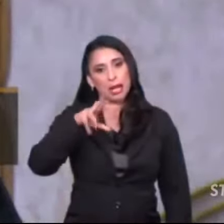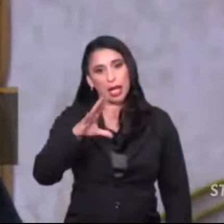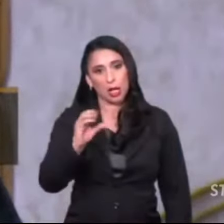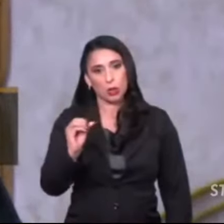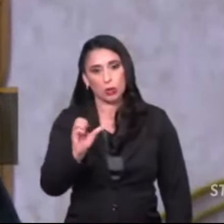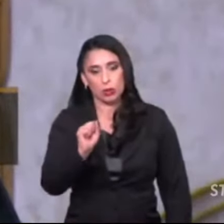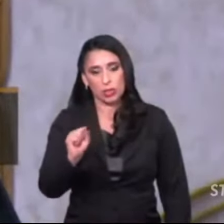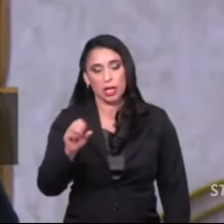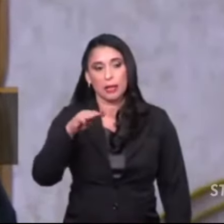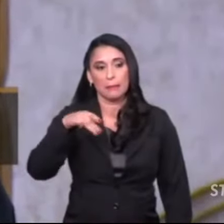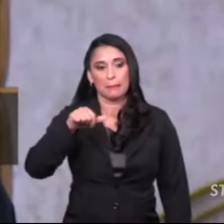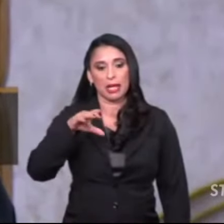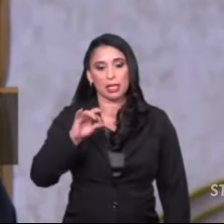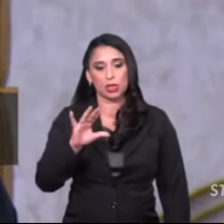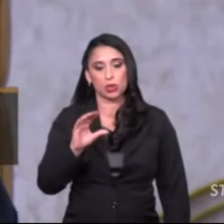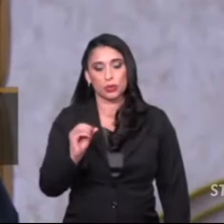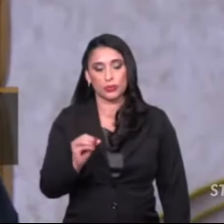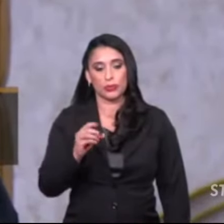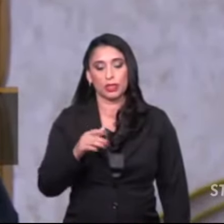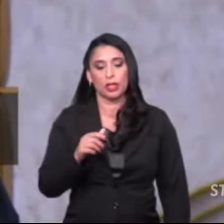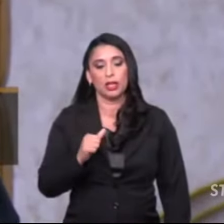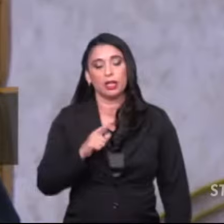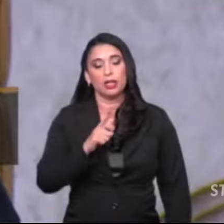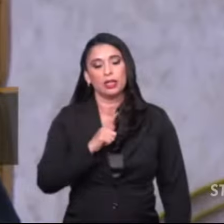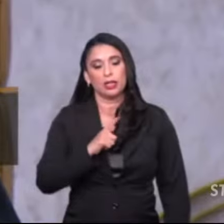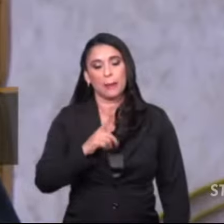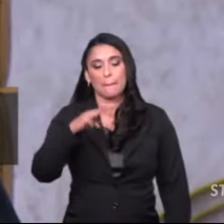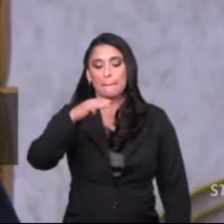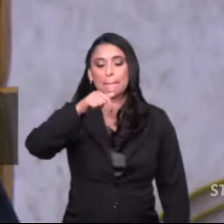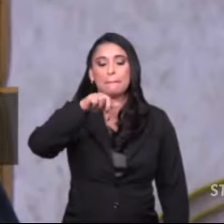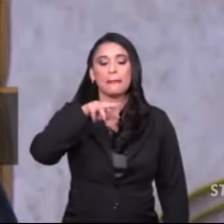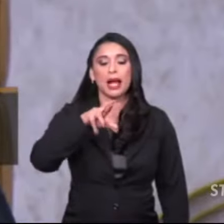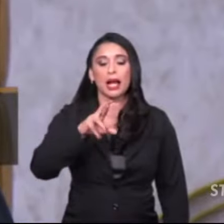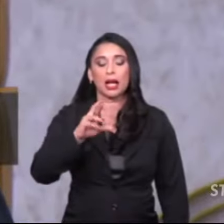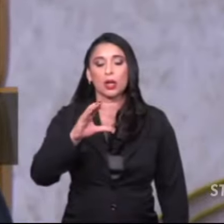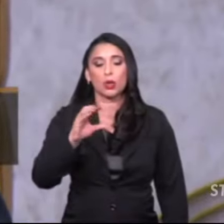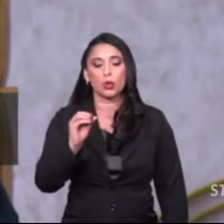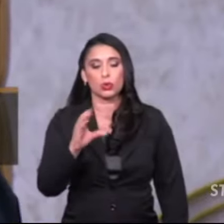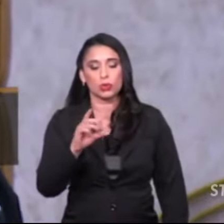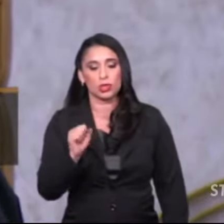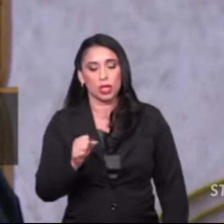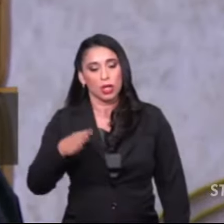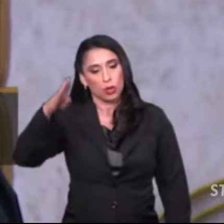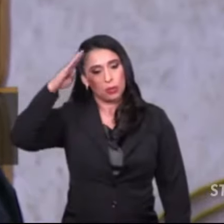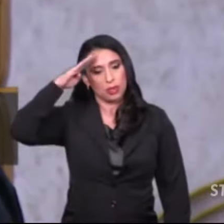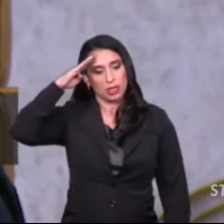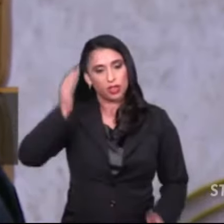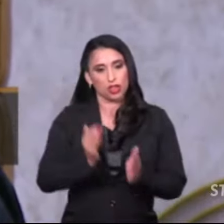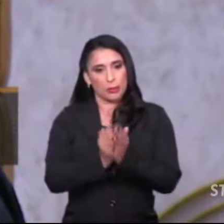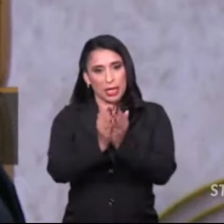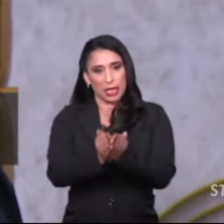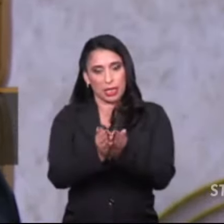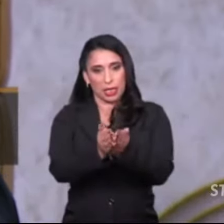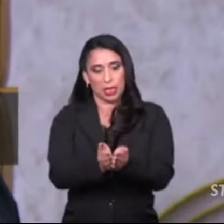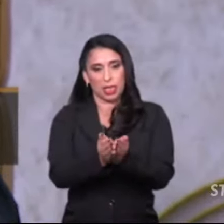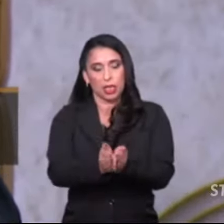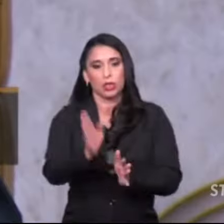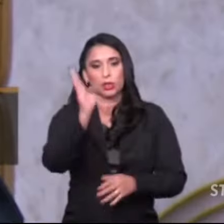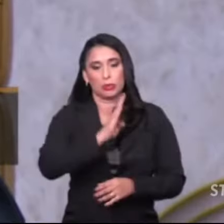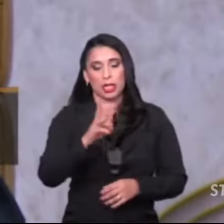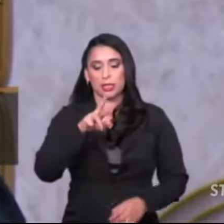Antônio Amaro dos Santos, Almirante de Esquadra Marcos Sampaio Olsen, Comandante da Marinha do Brasil, Roberto